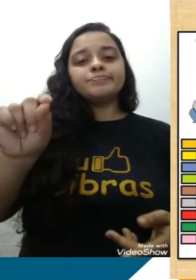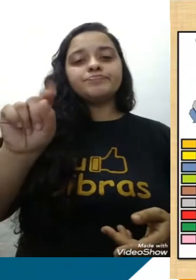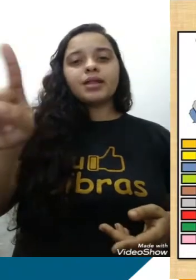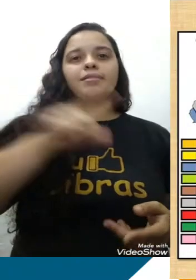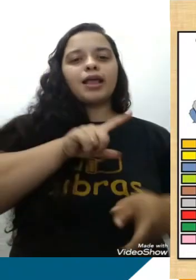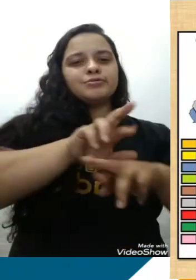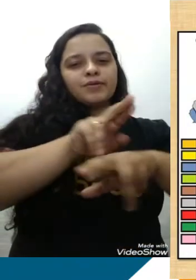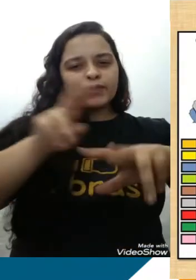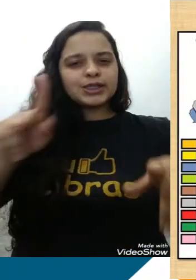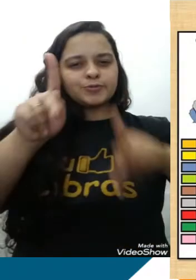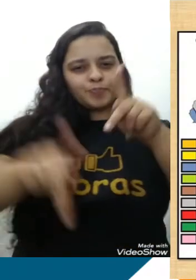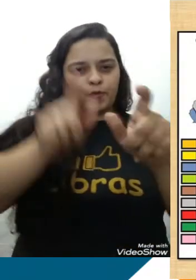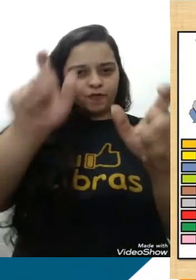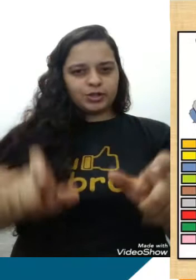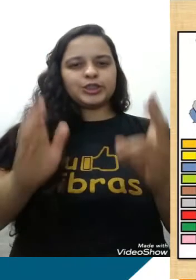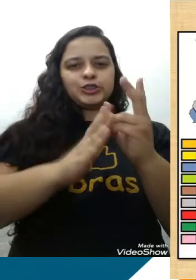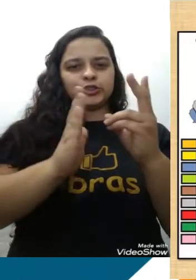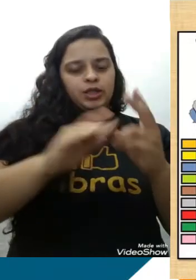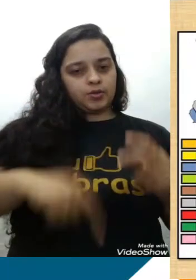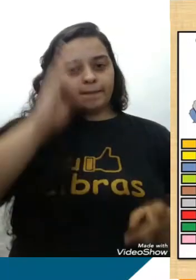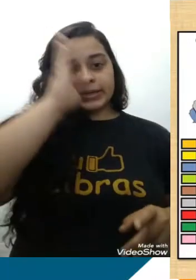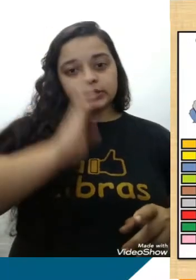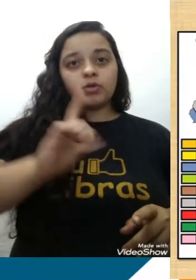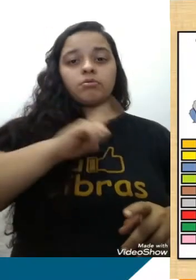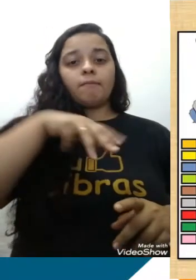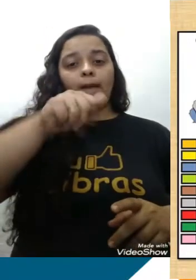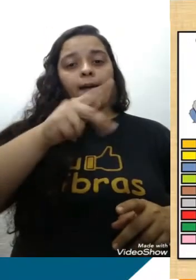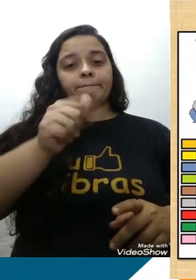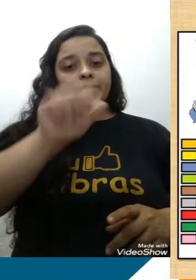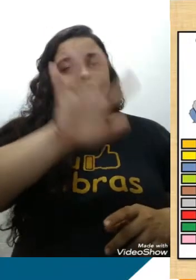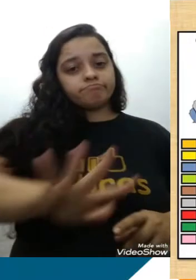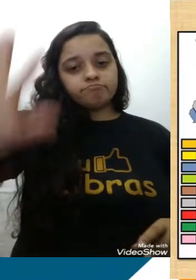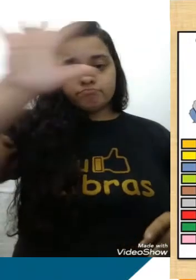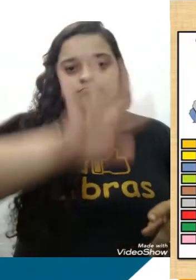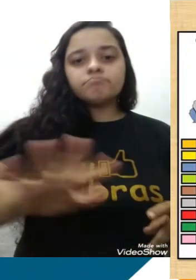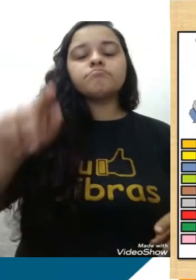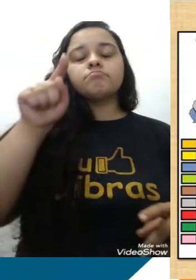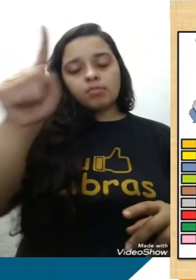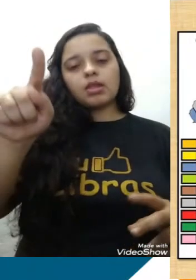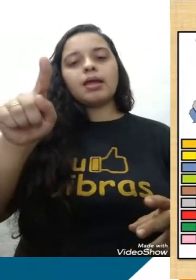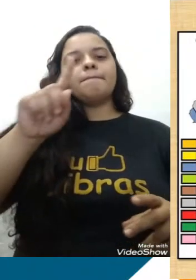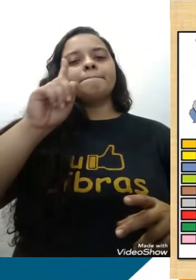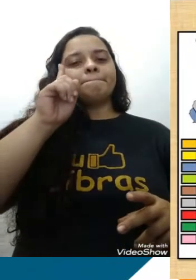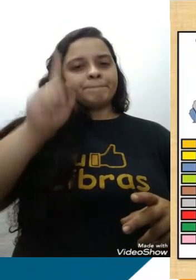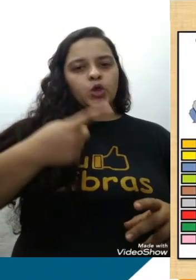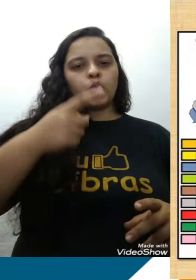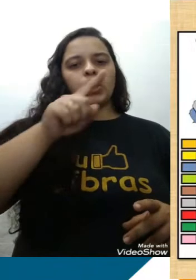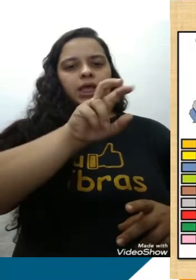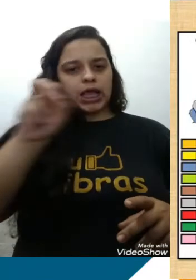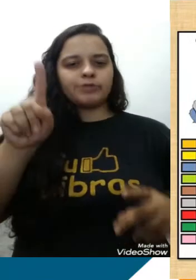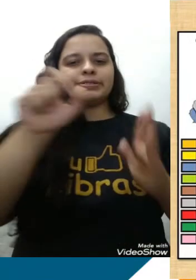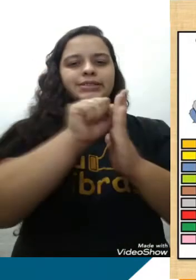é a diversidade dos povos indígenas no Brasil. Esses dois mapas são mapas representativos dos povos indígenas em